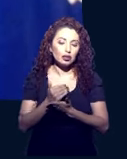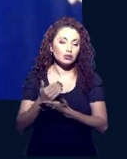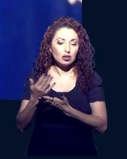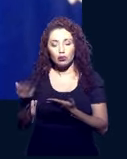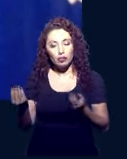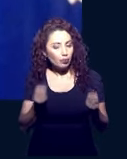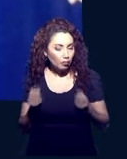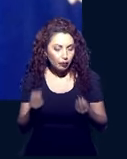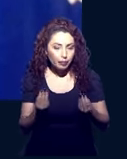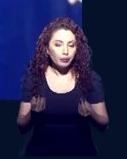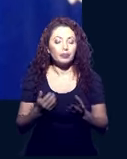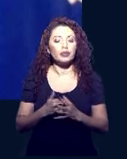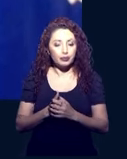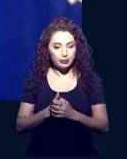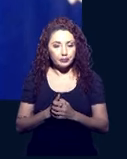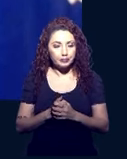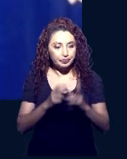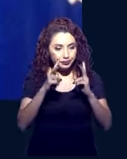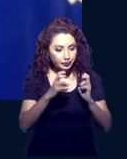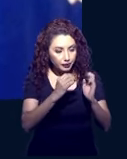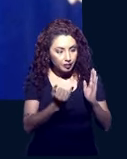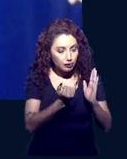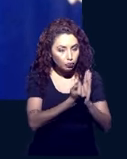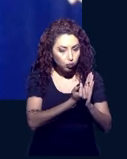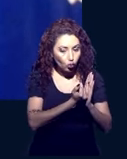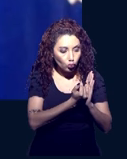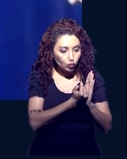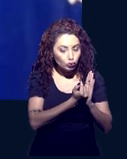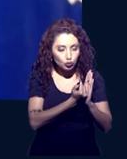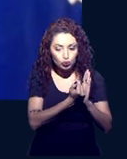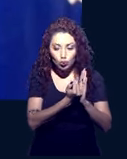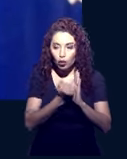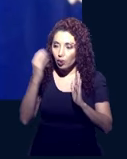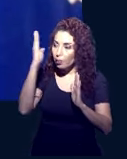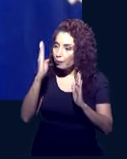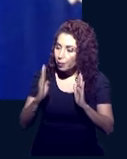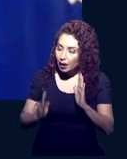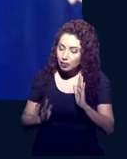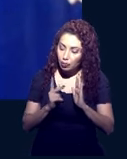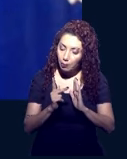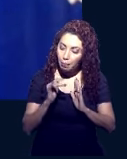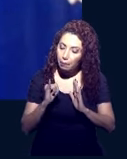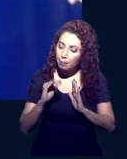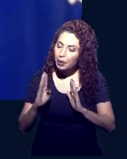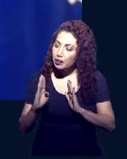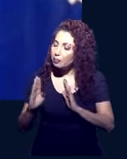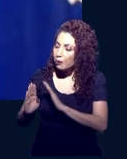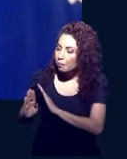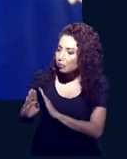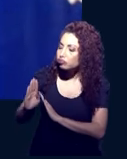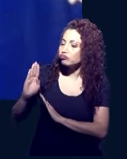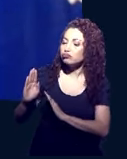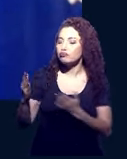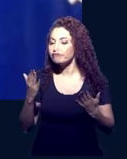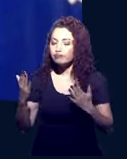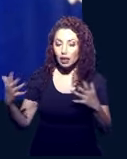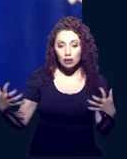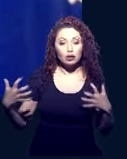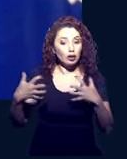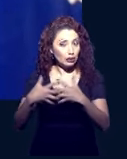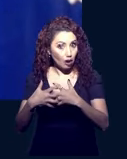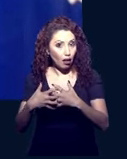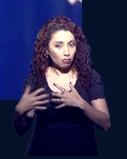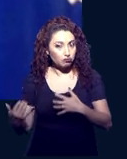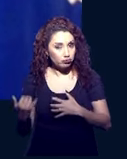a incidência do Imposto ao crescimento do Brasil do produto interno bruto então há uma preocupação eh do